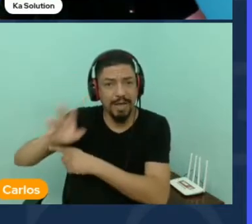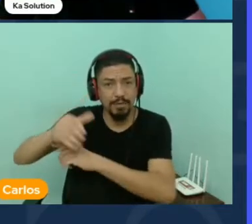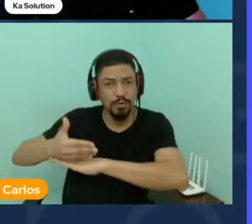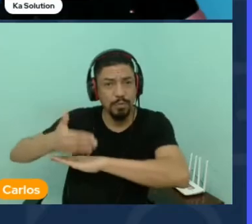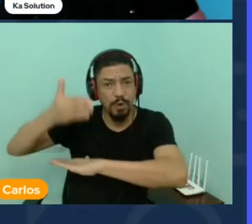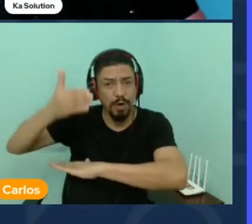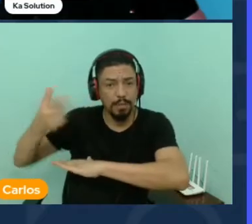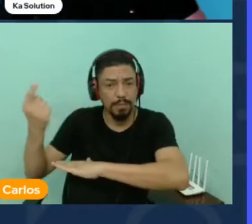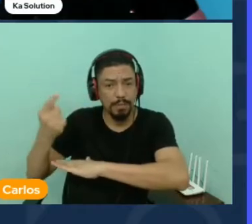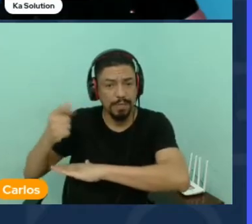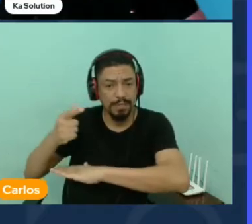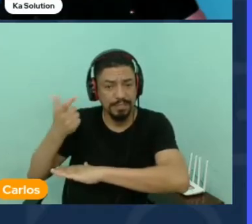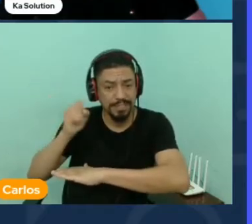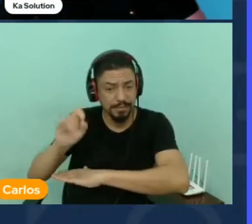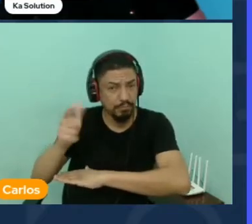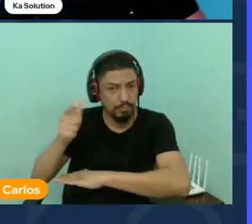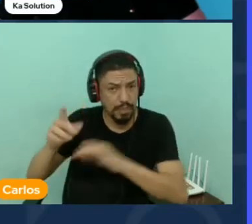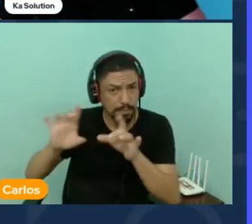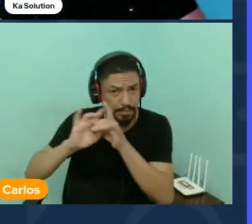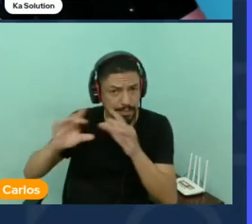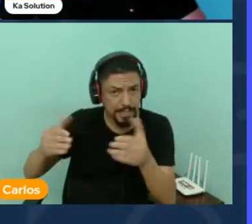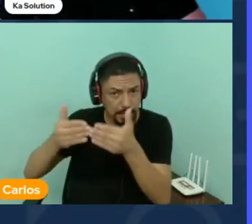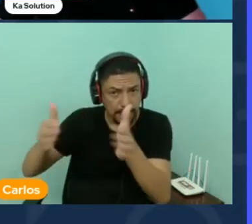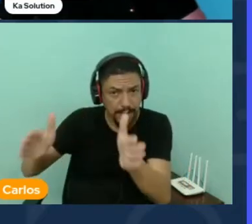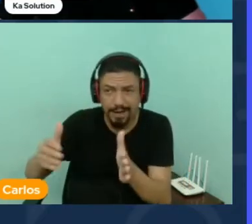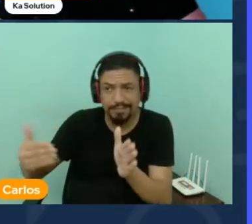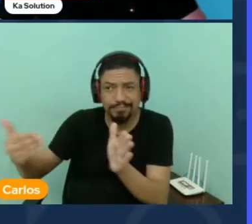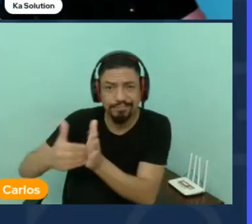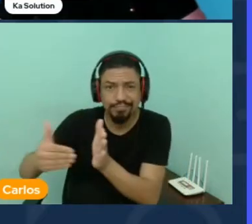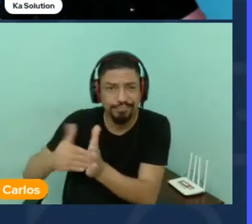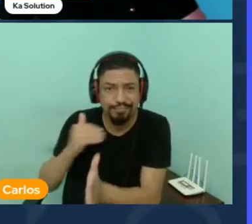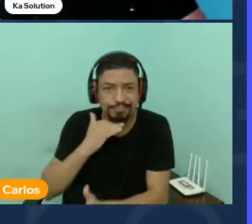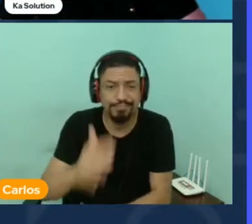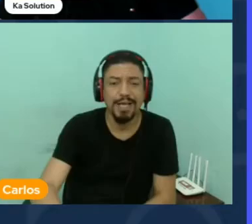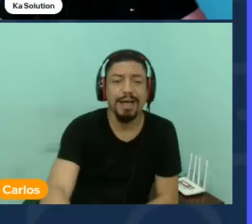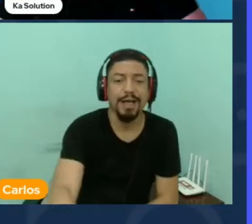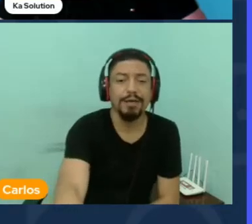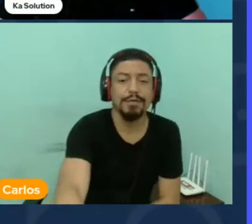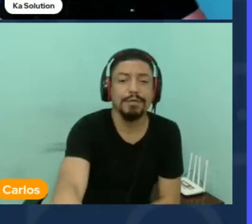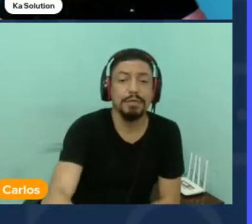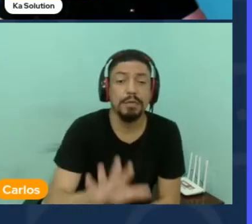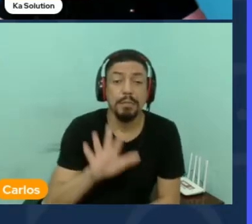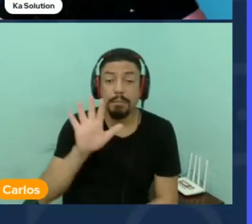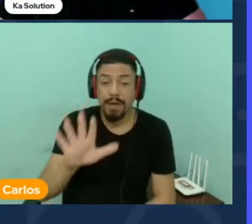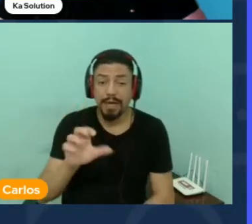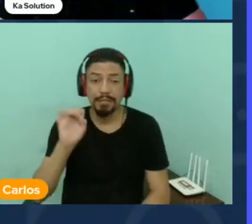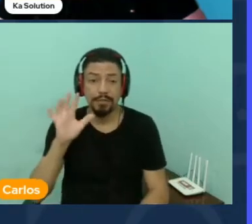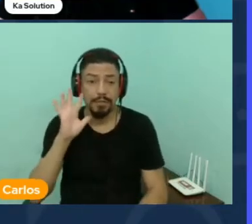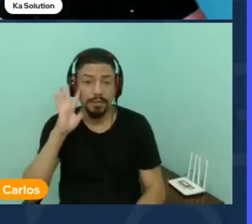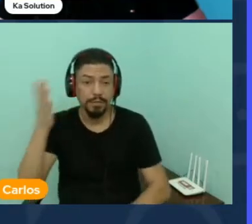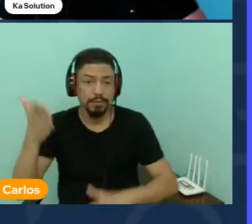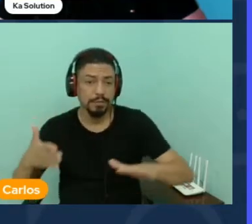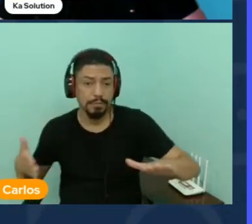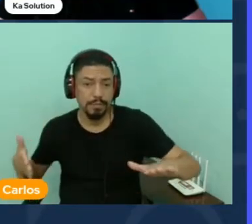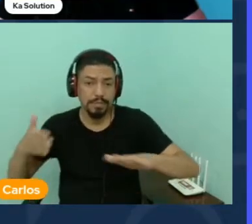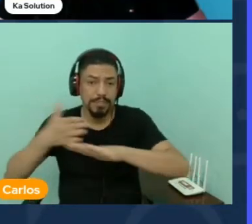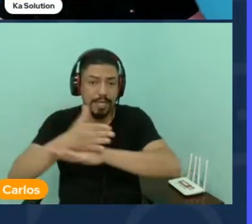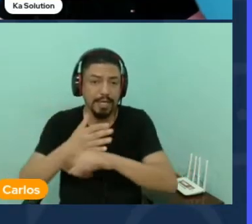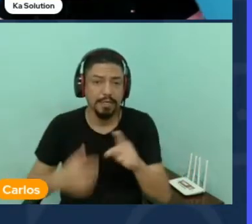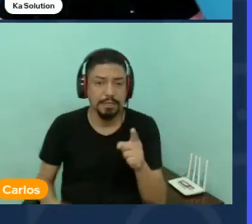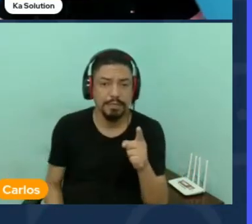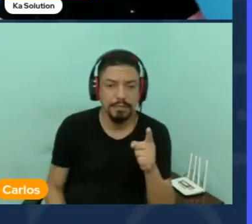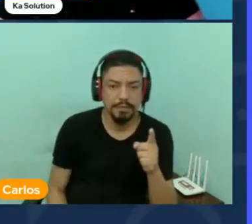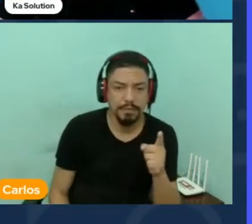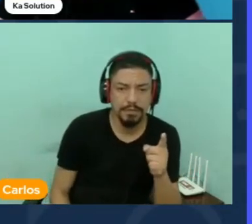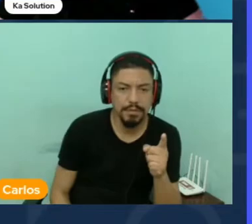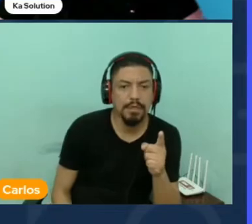tiver ali uma permissão, ele nem passa. Mas se por um acaso passar, eu tenho um segundo firewall aqui que